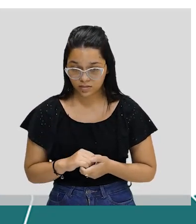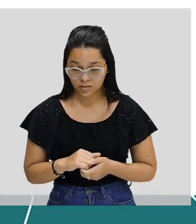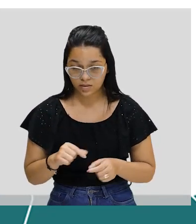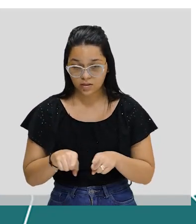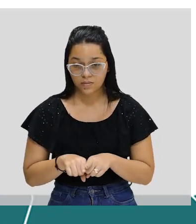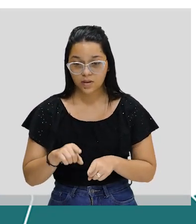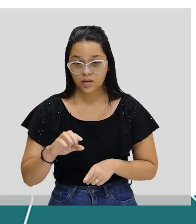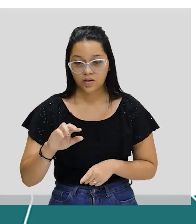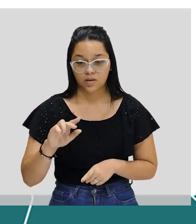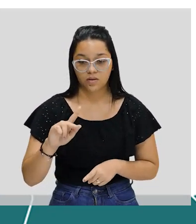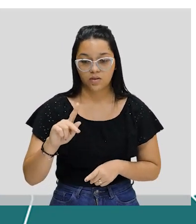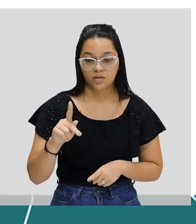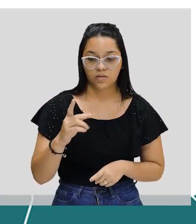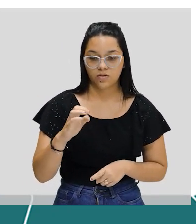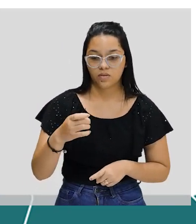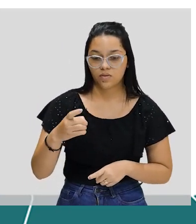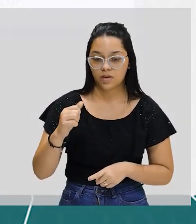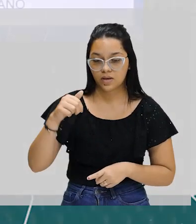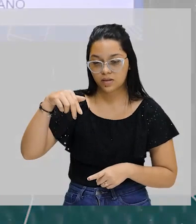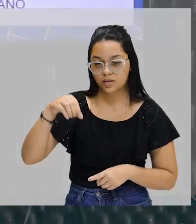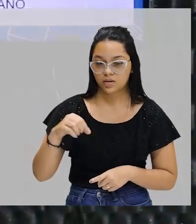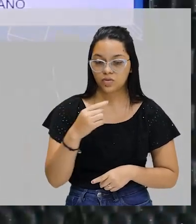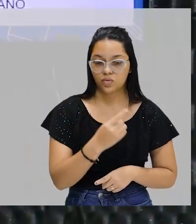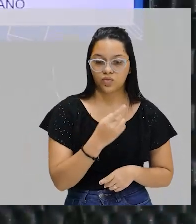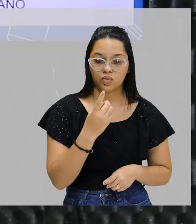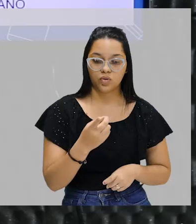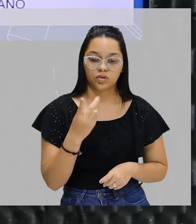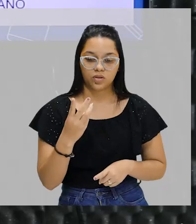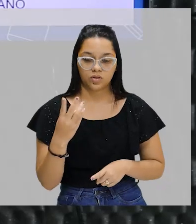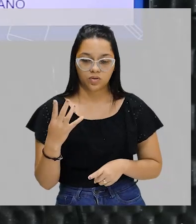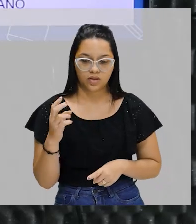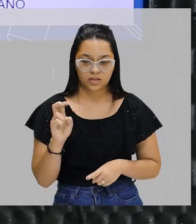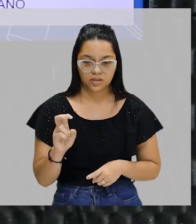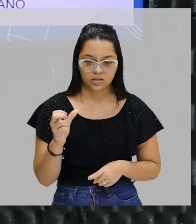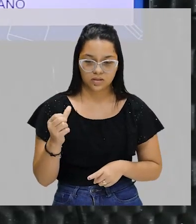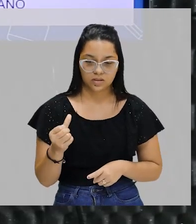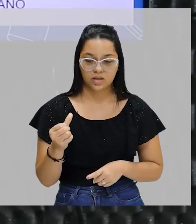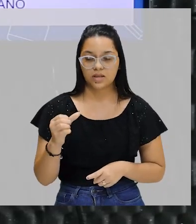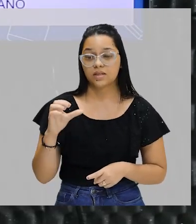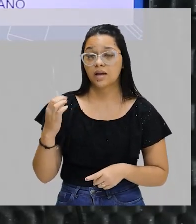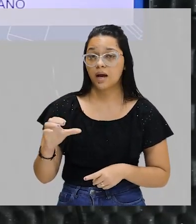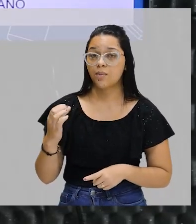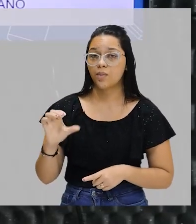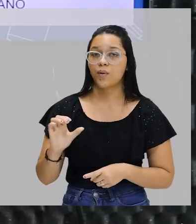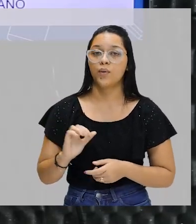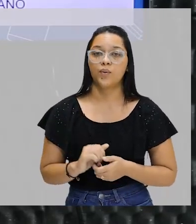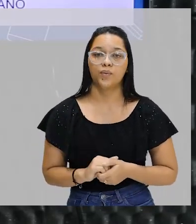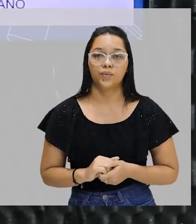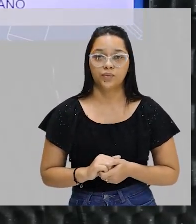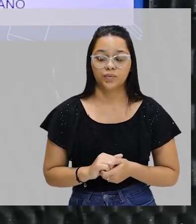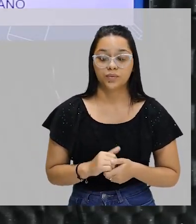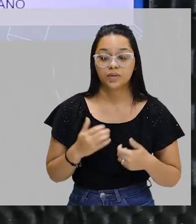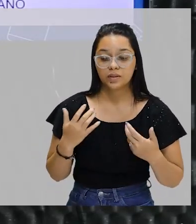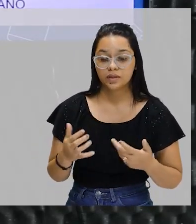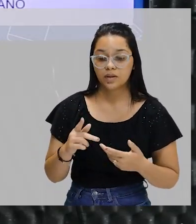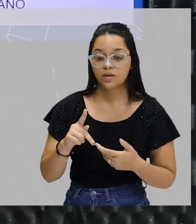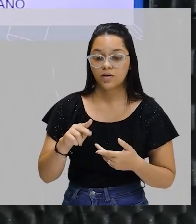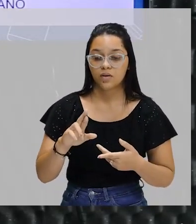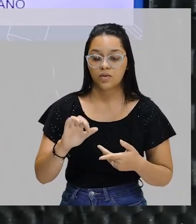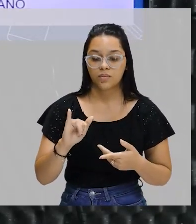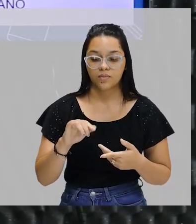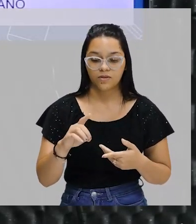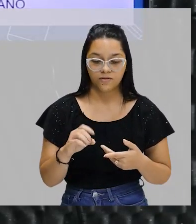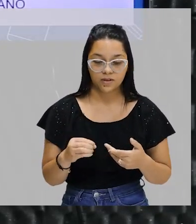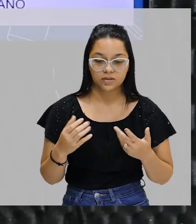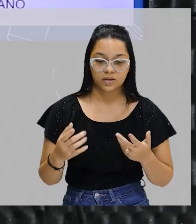O hexano, o hexano vai ter 1, 2, 3, 4, 5, 6 carbonos, certo? Então, prefixo,